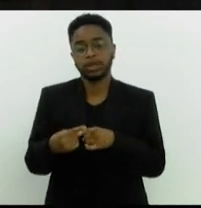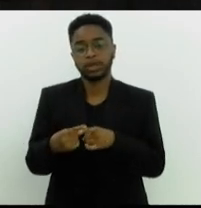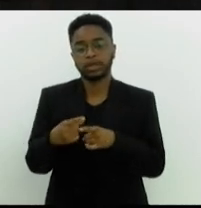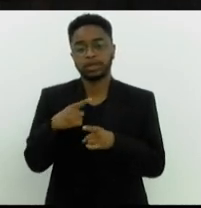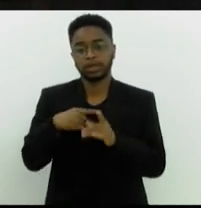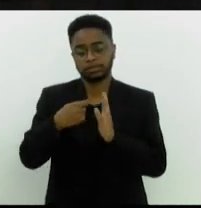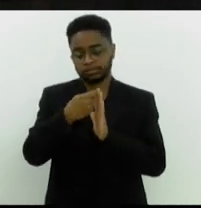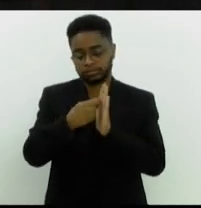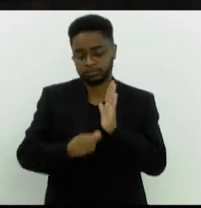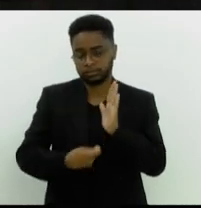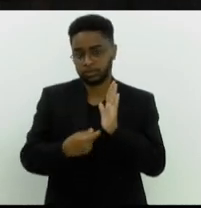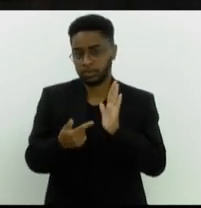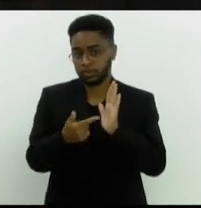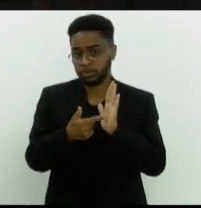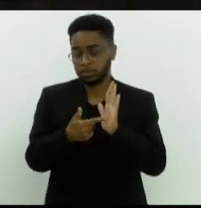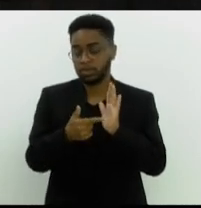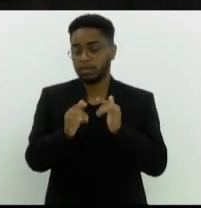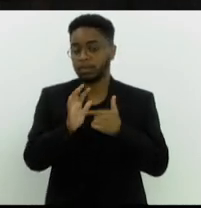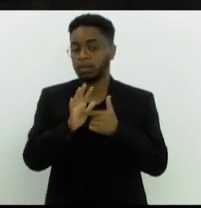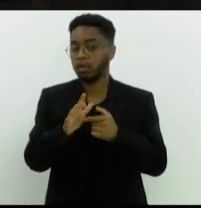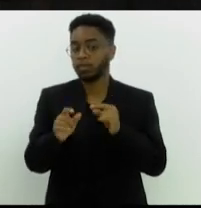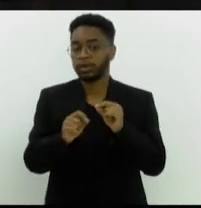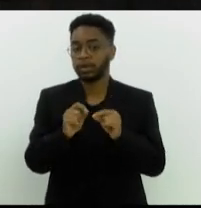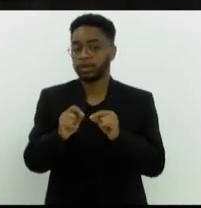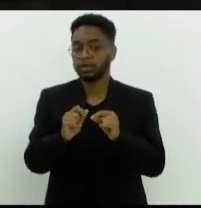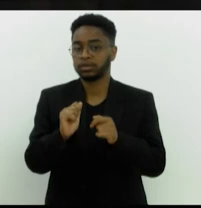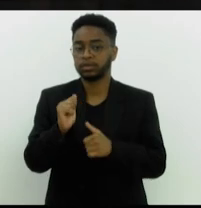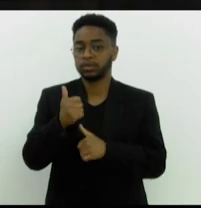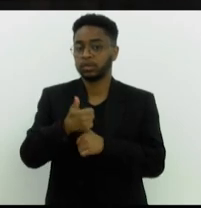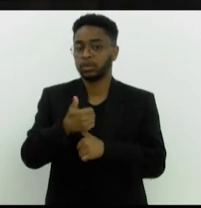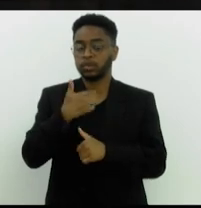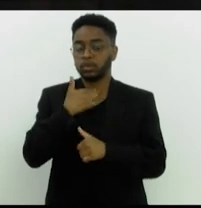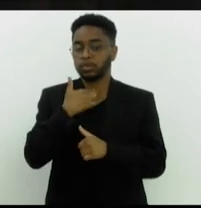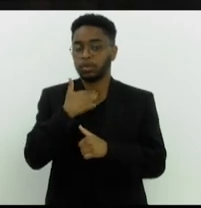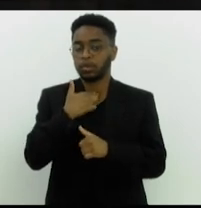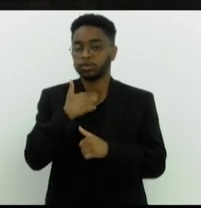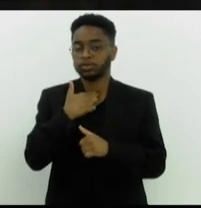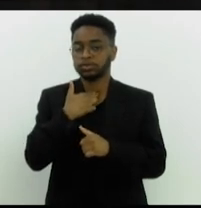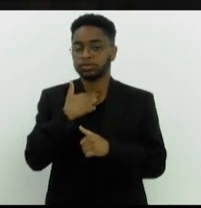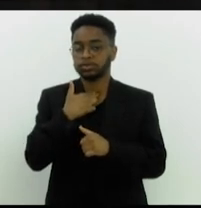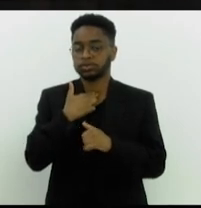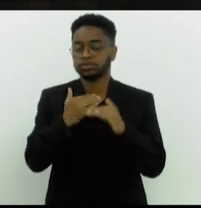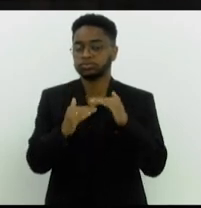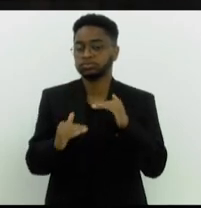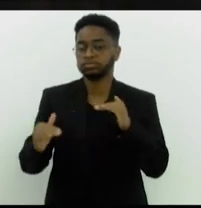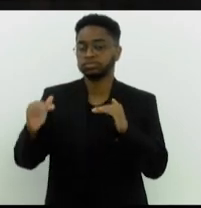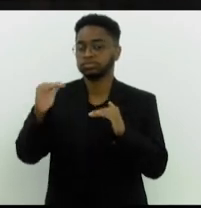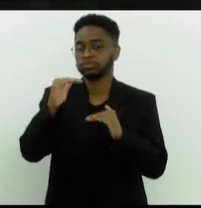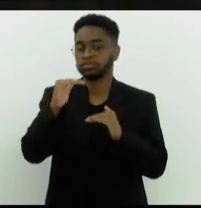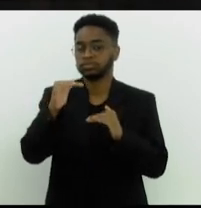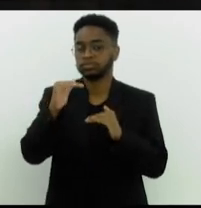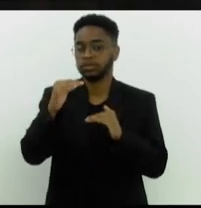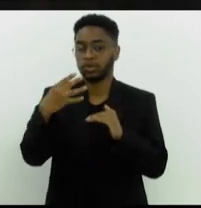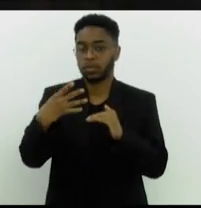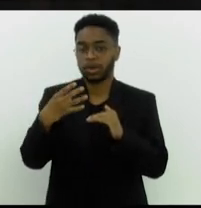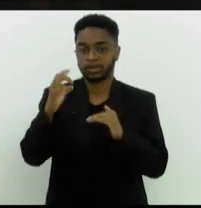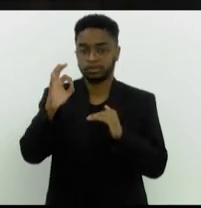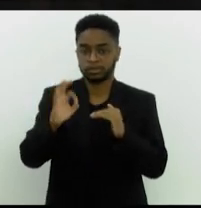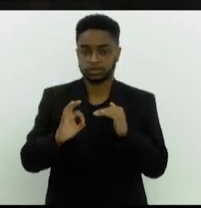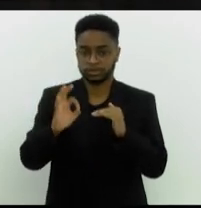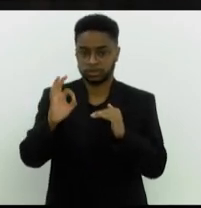regime que a reposição não podia ser superior a